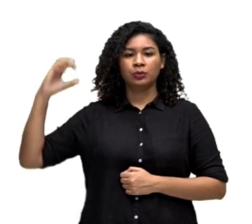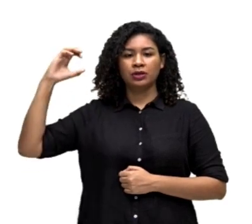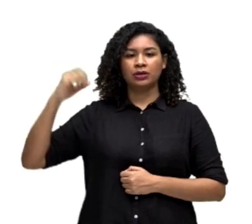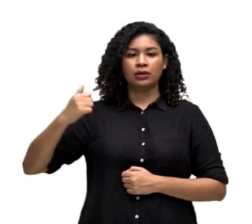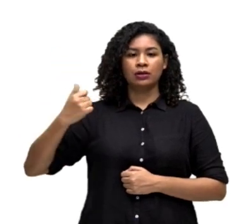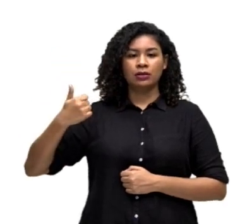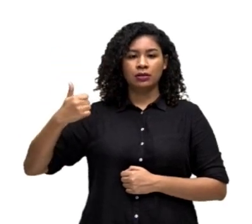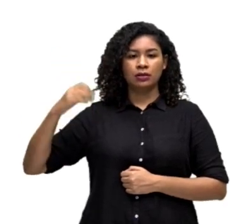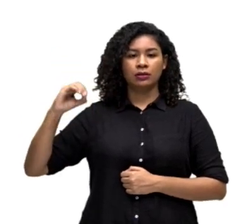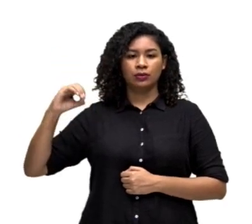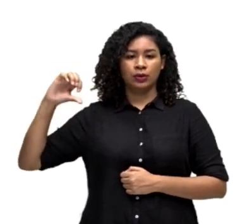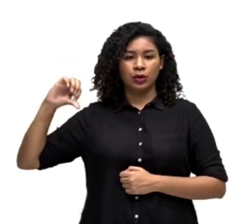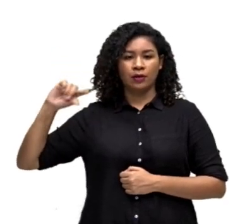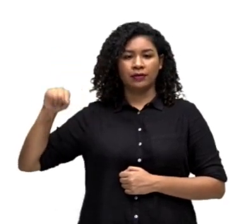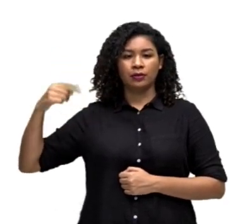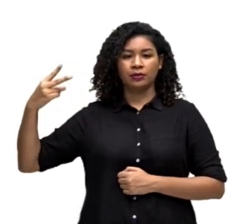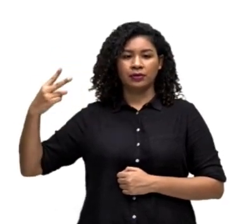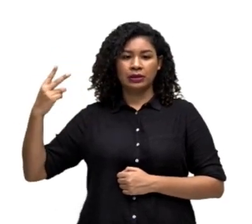109,25 e